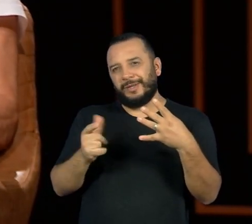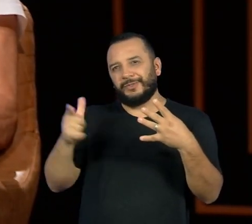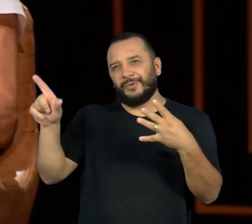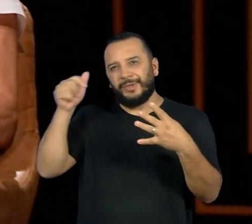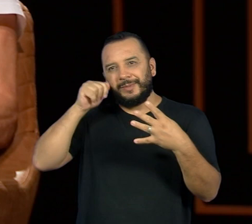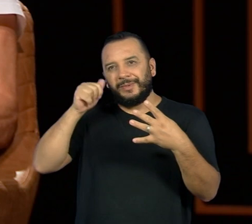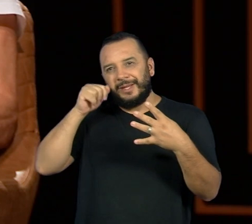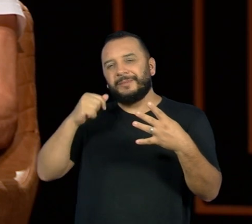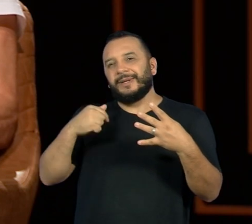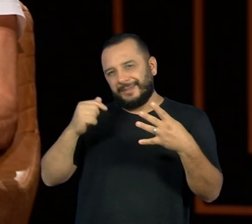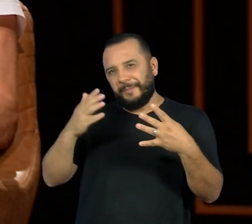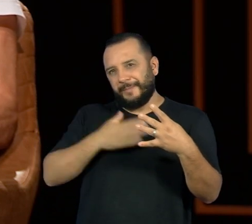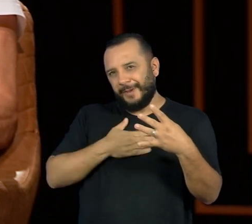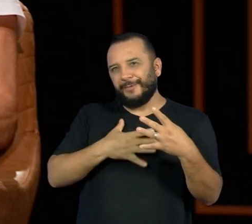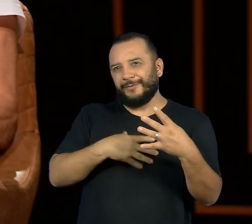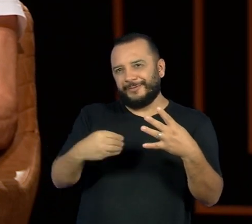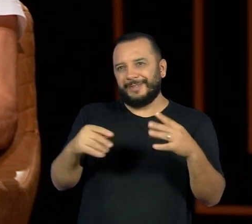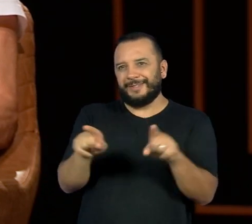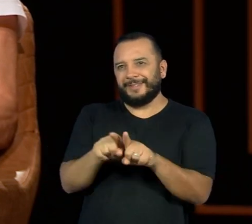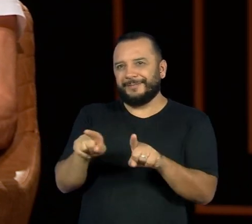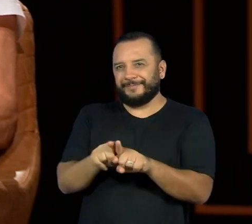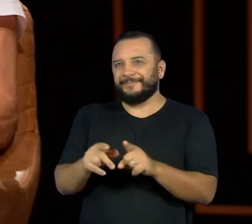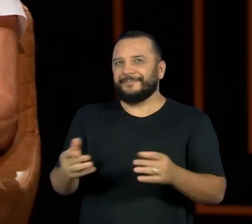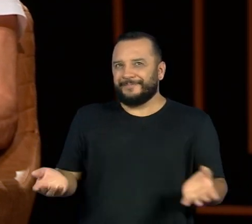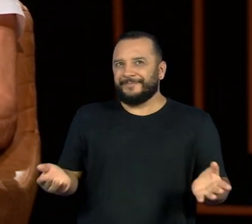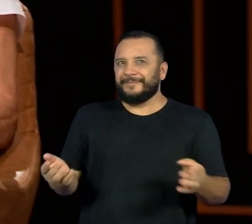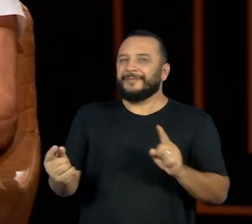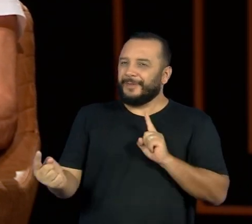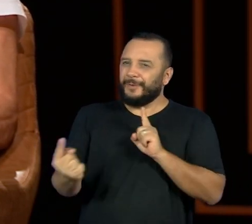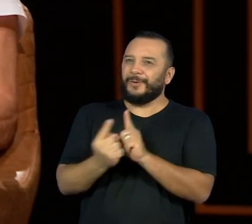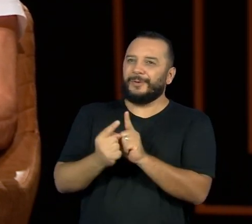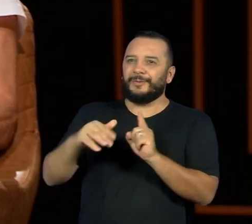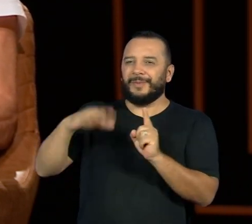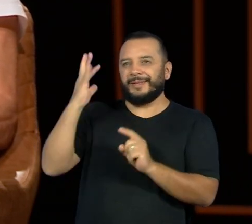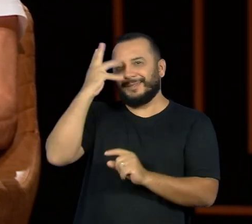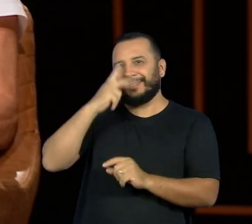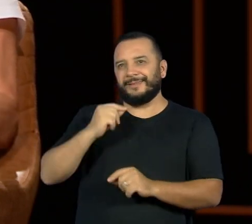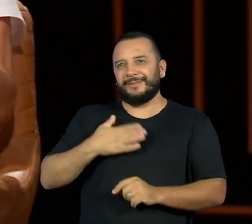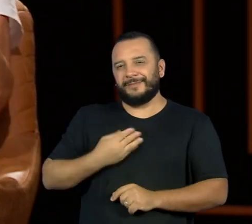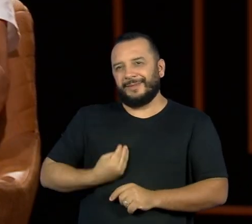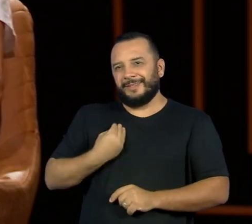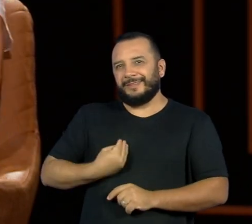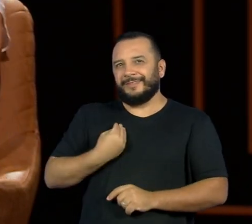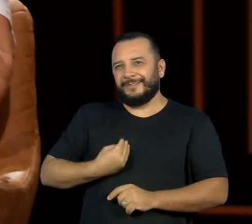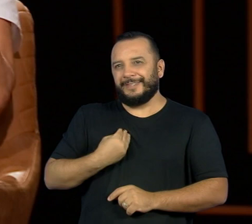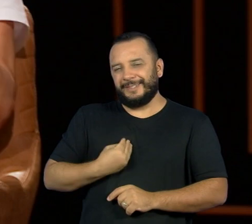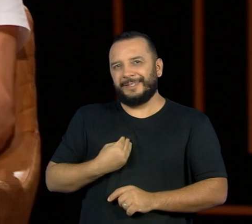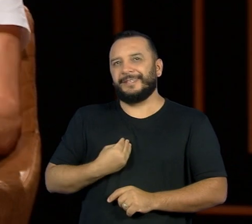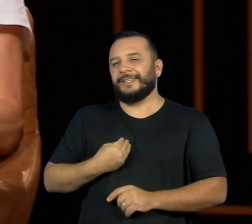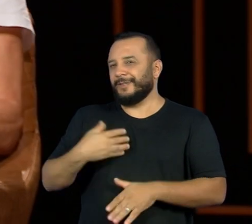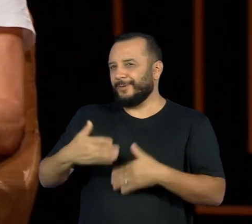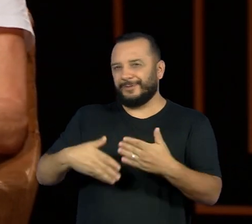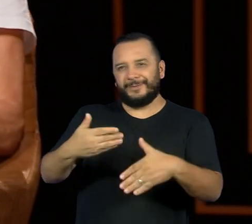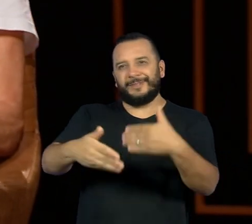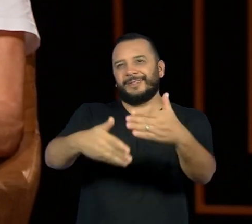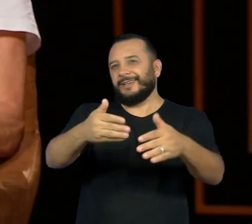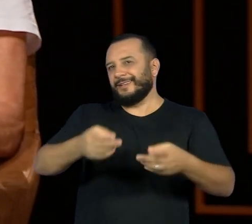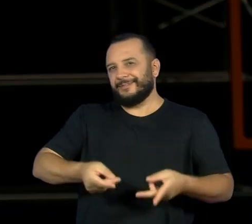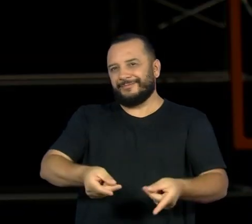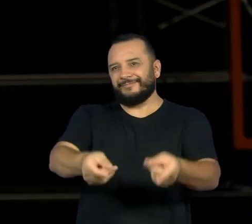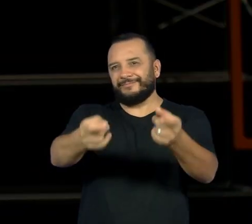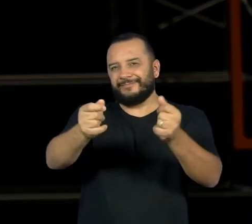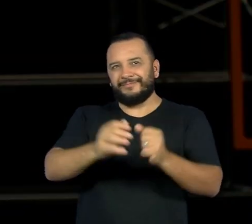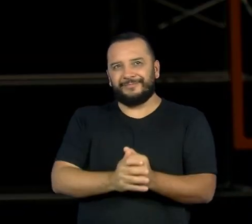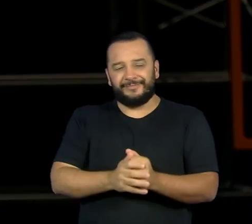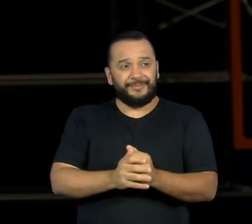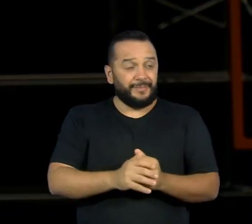também. E foi um dos encontros mais lindos da minha vida, que continua e continuará sempre. Agora,